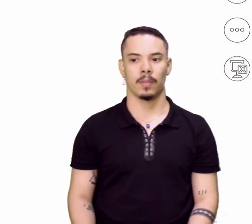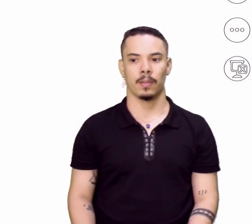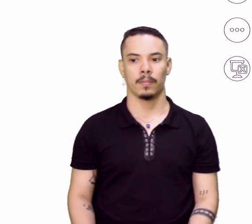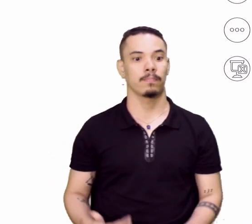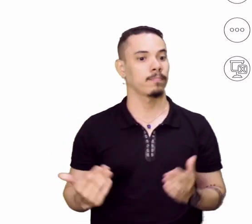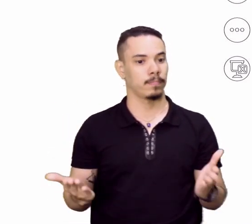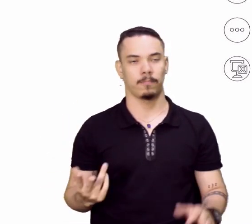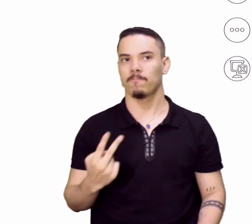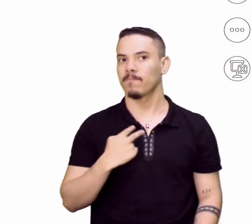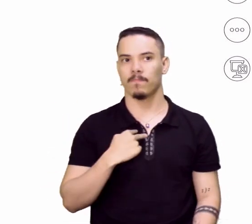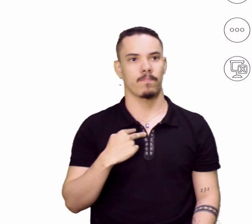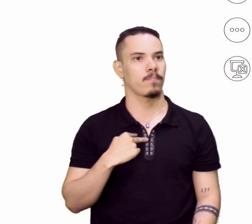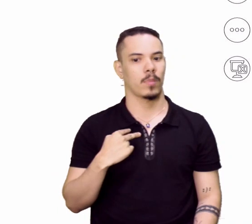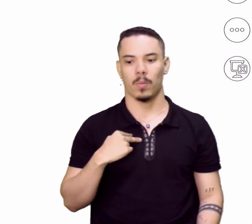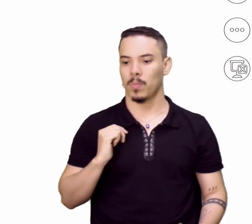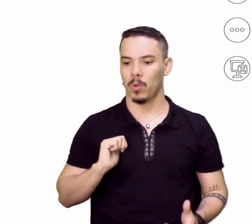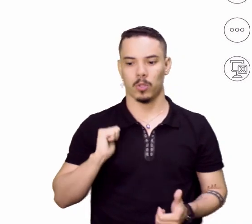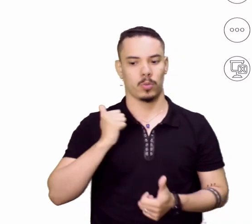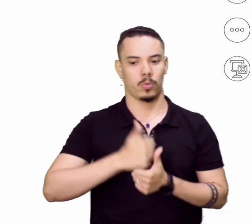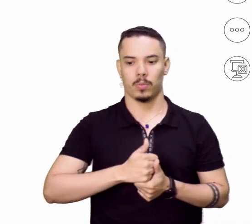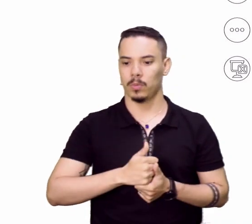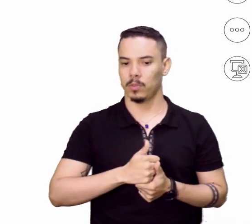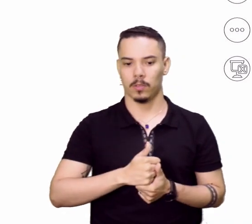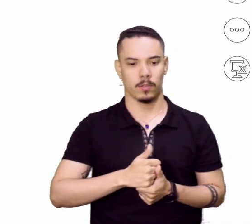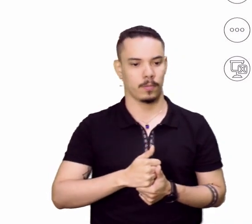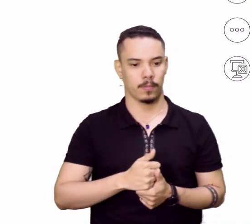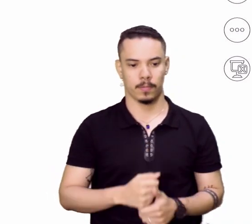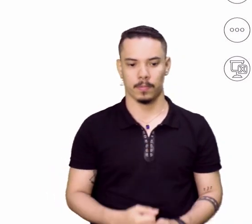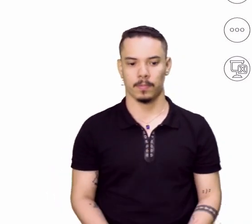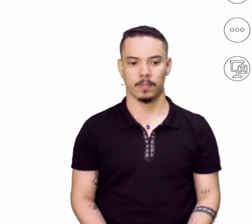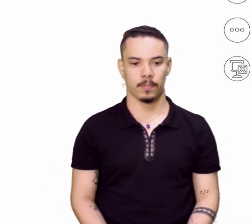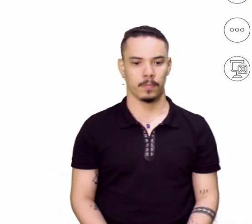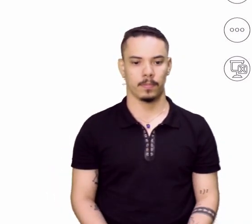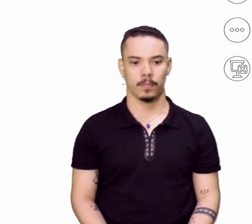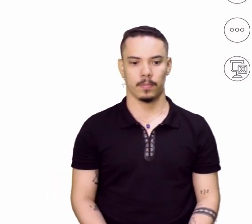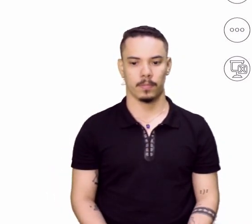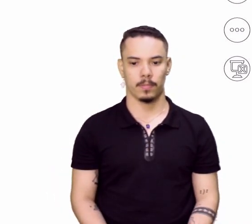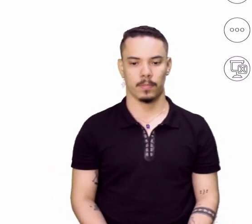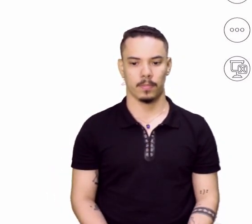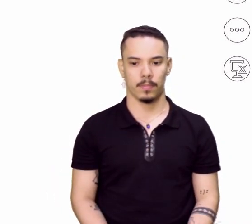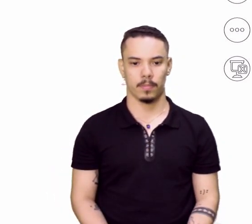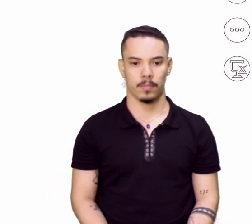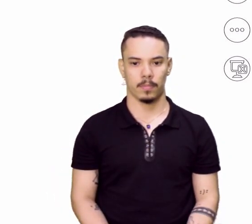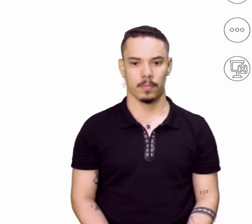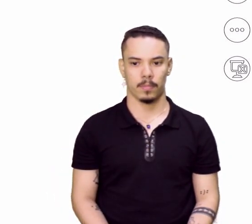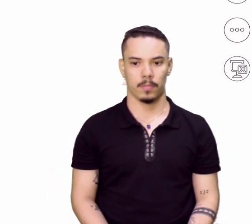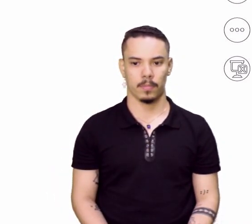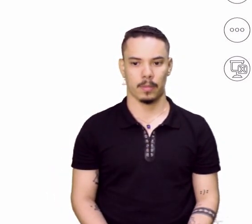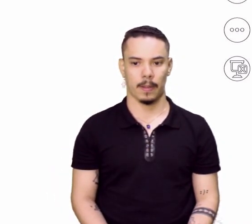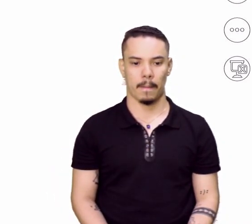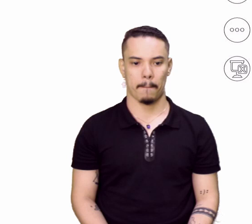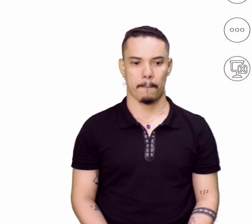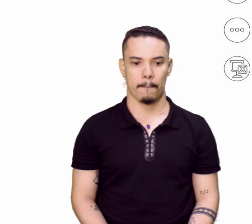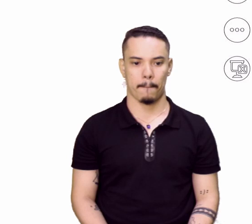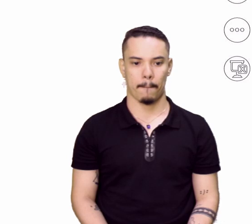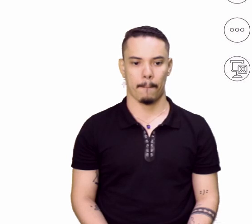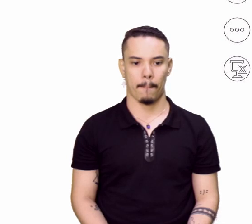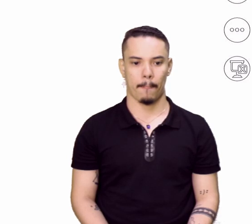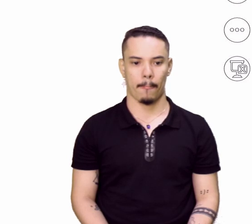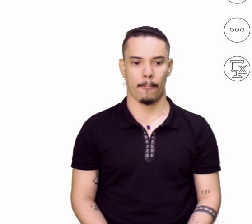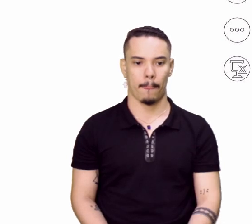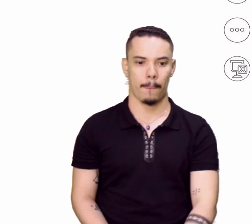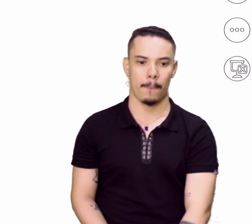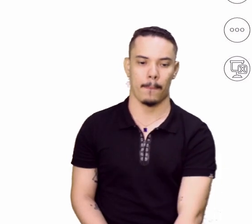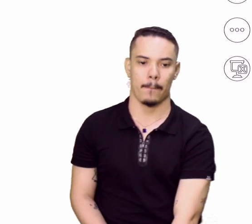eu não posso fazer a substituição do that do